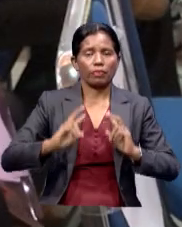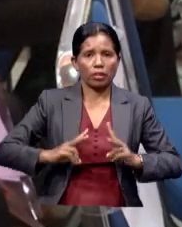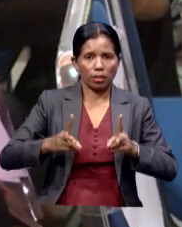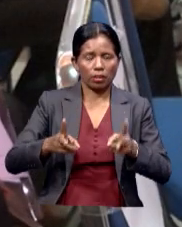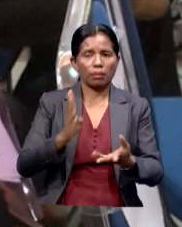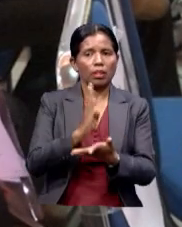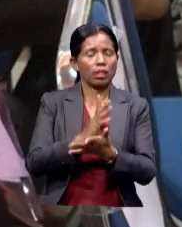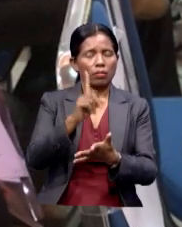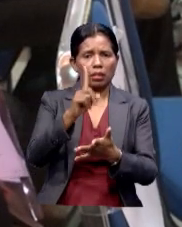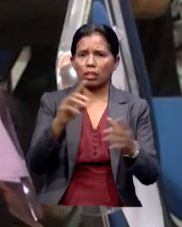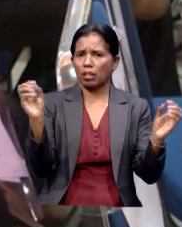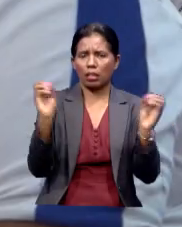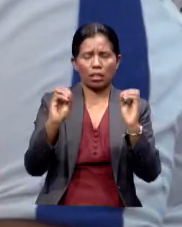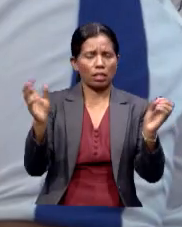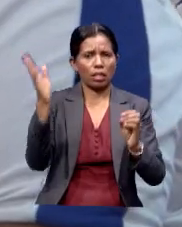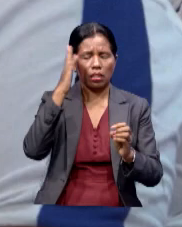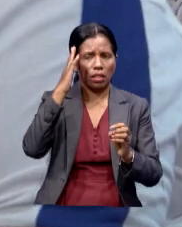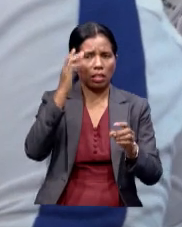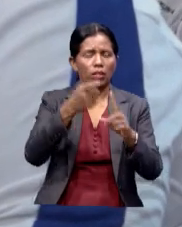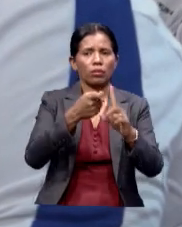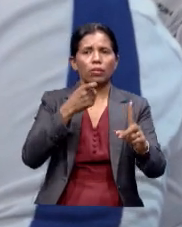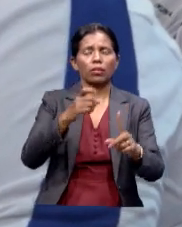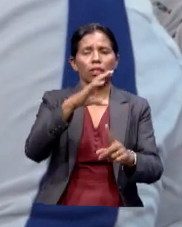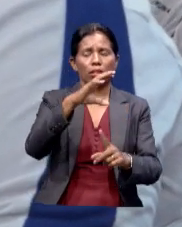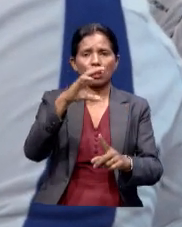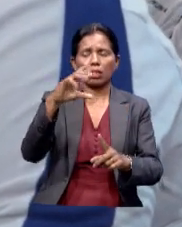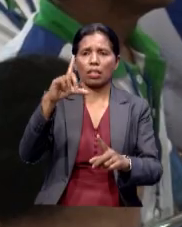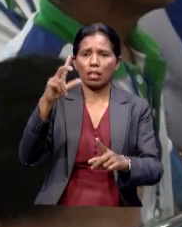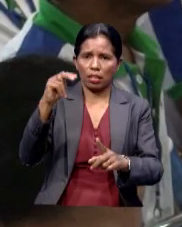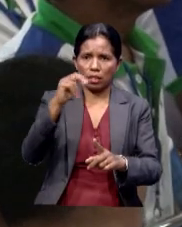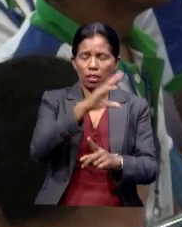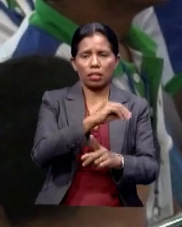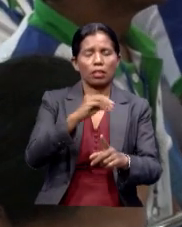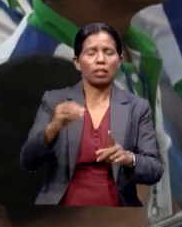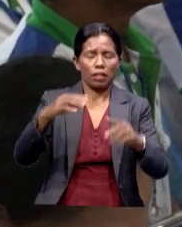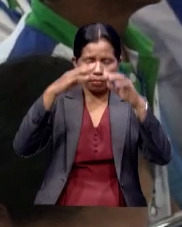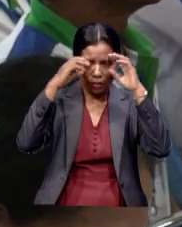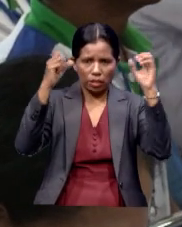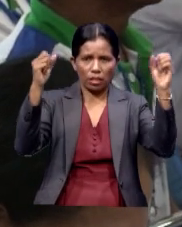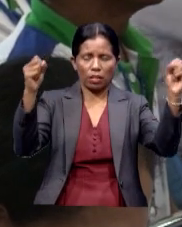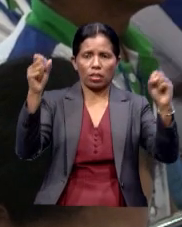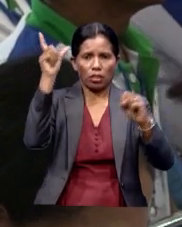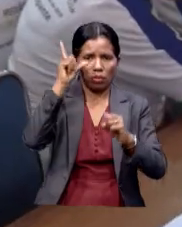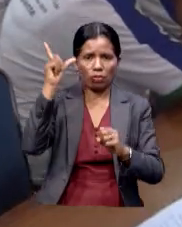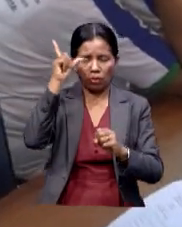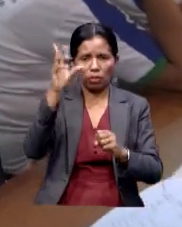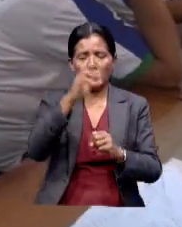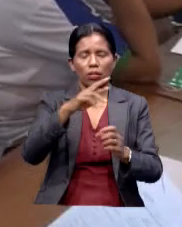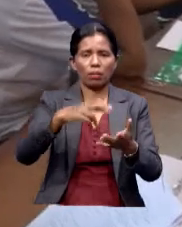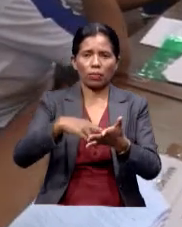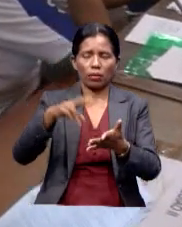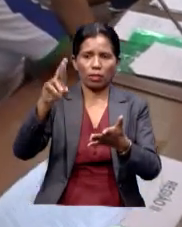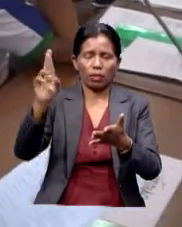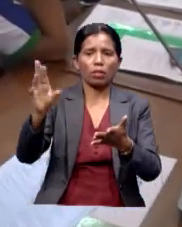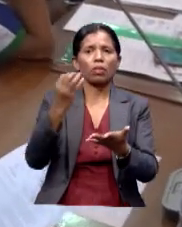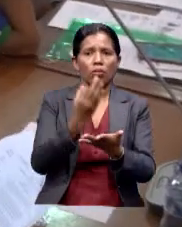conhecimento de Conselho Combatente Libertação Nacional, mas que ex-presidente da República Francisco Guterres Lolo promulga ona